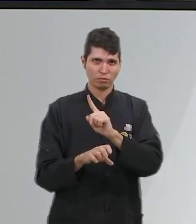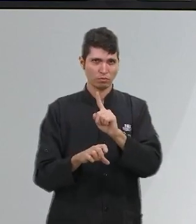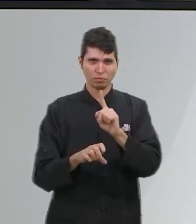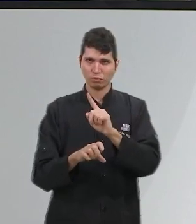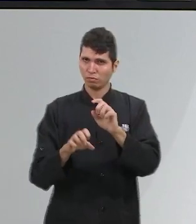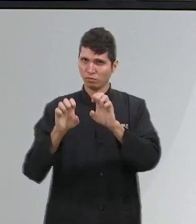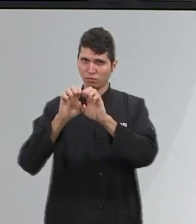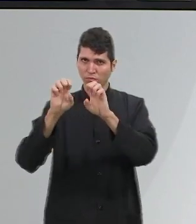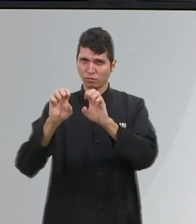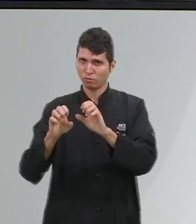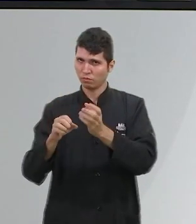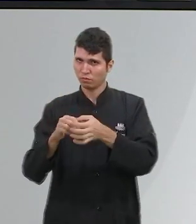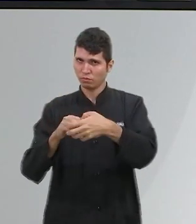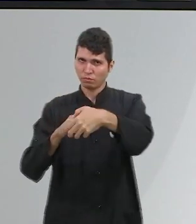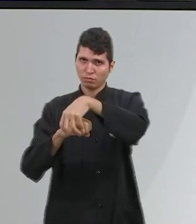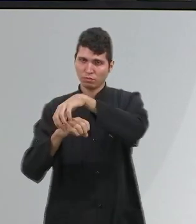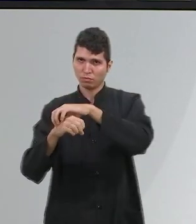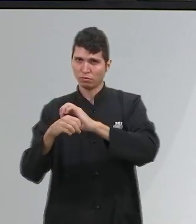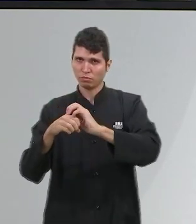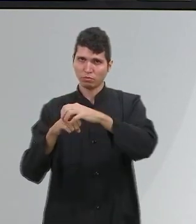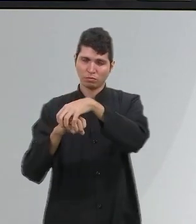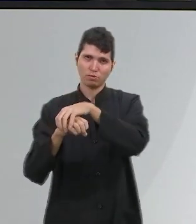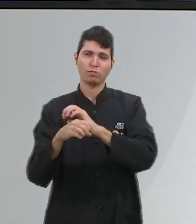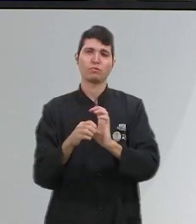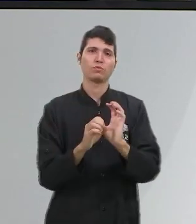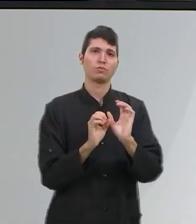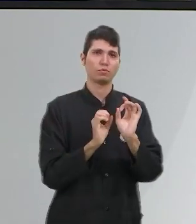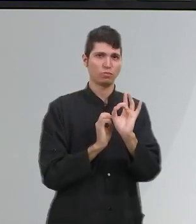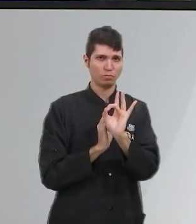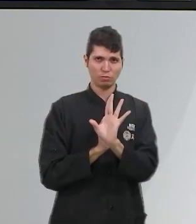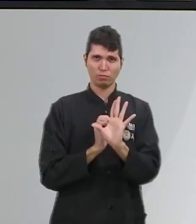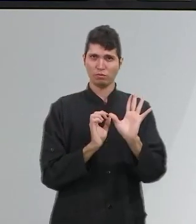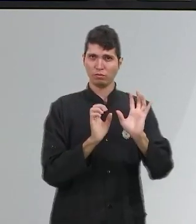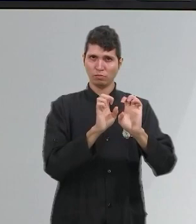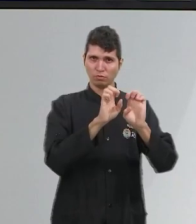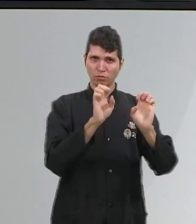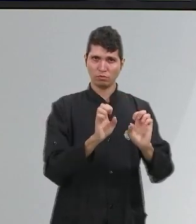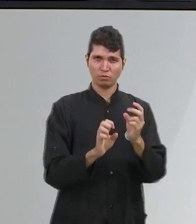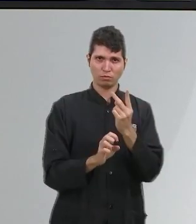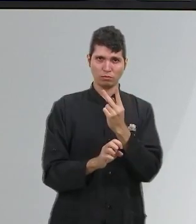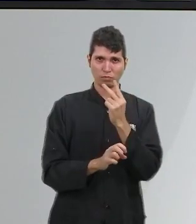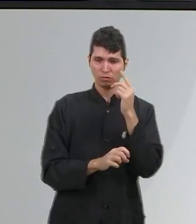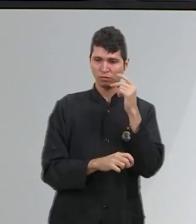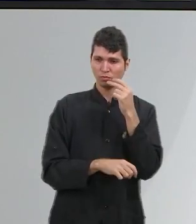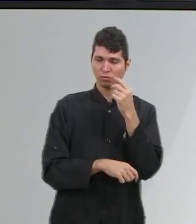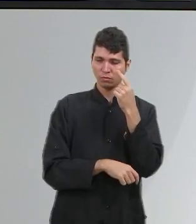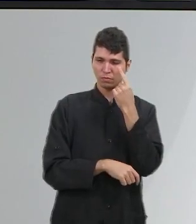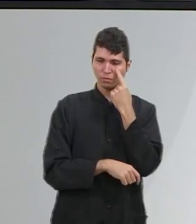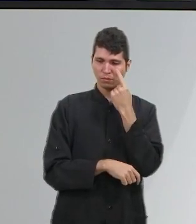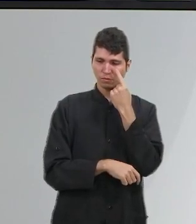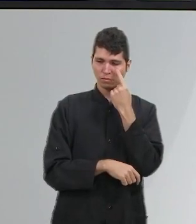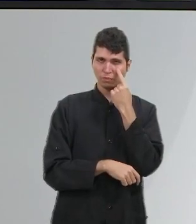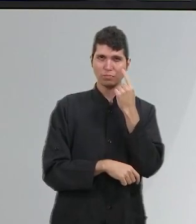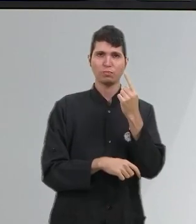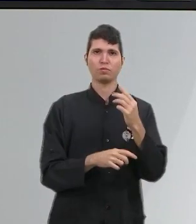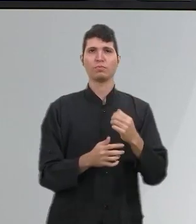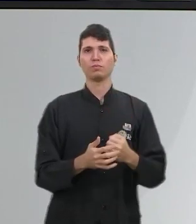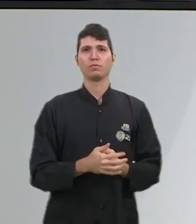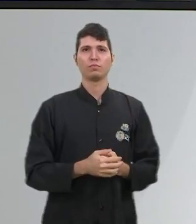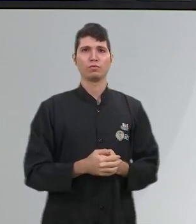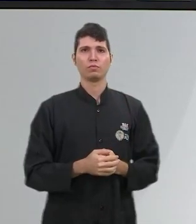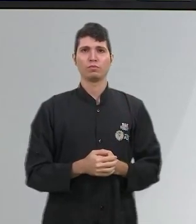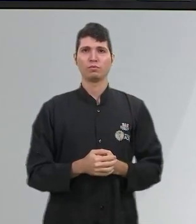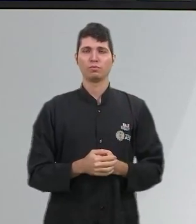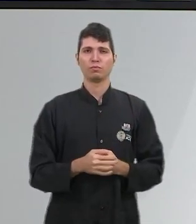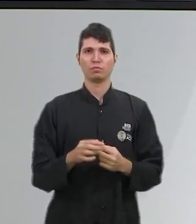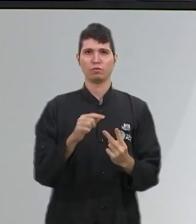molecular. Tá? Então, você vai observar as duas substâncias, os dois compostos, tá? Os dois compostos químicos